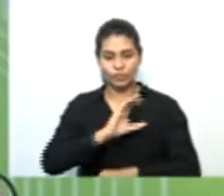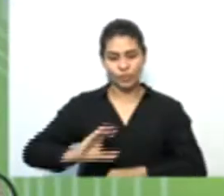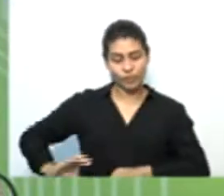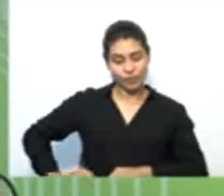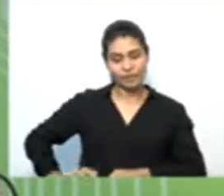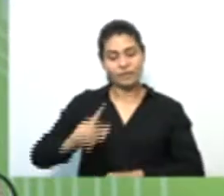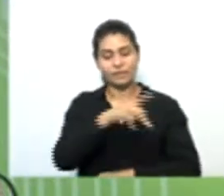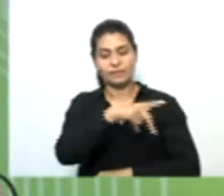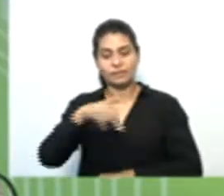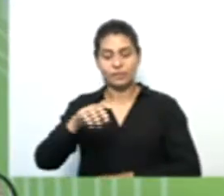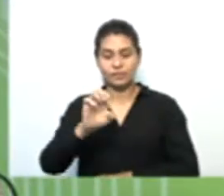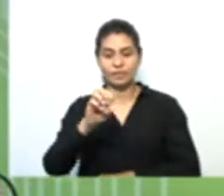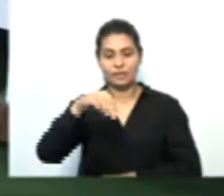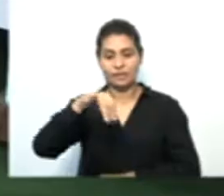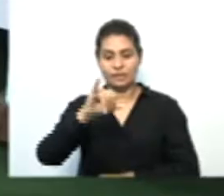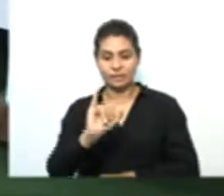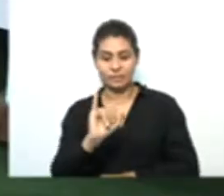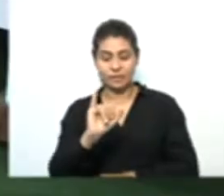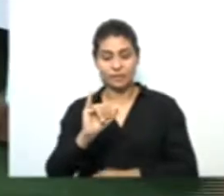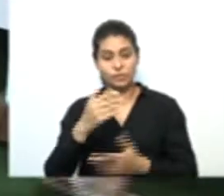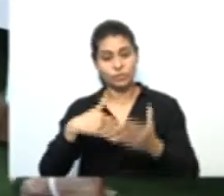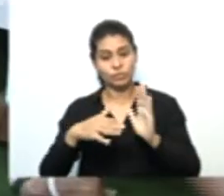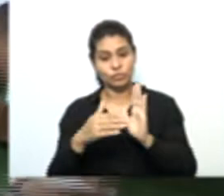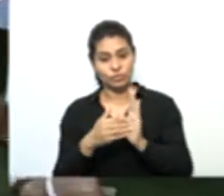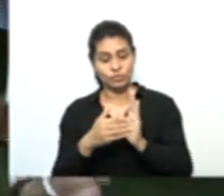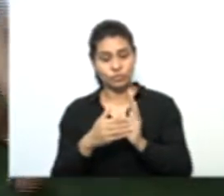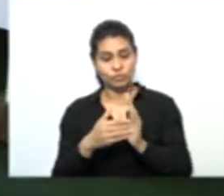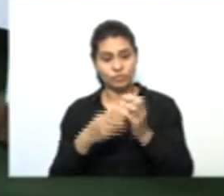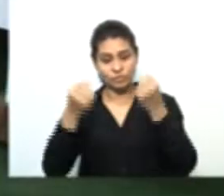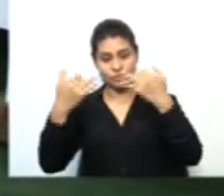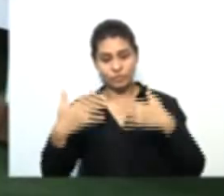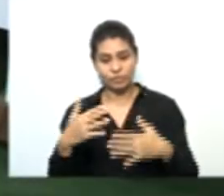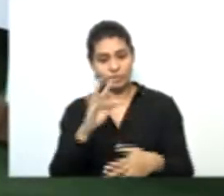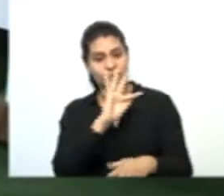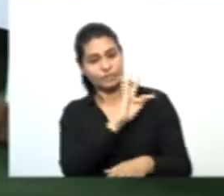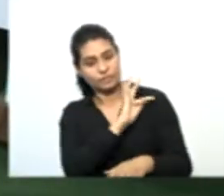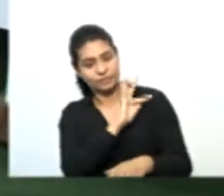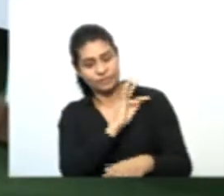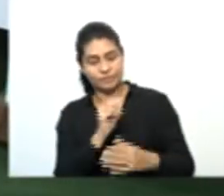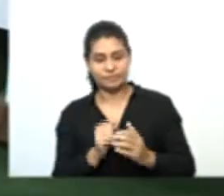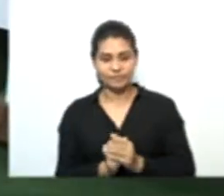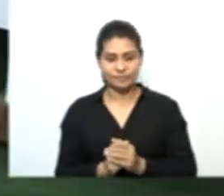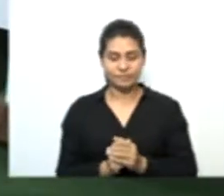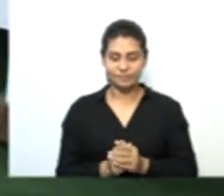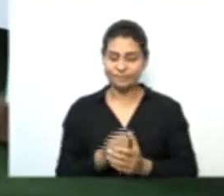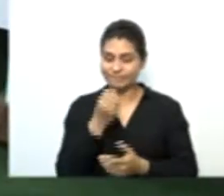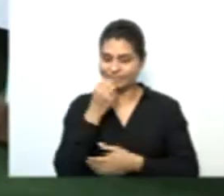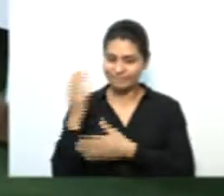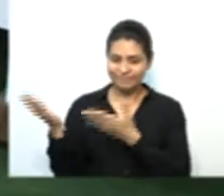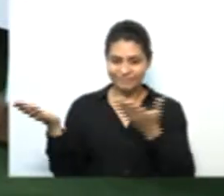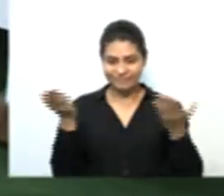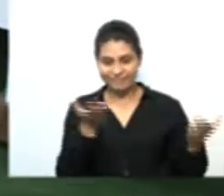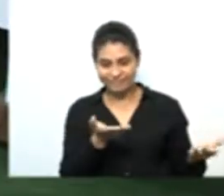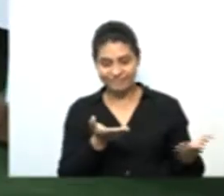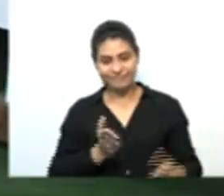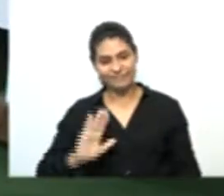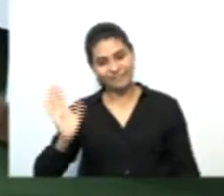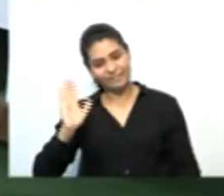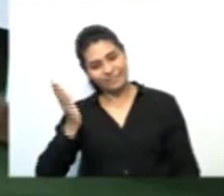a professora Emi. Ela vai trazer um pouco sobre a nossa produção acadêmica aqui. Bem-vinda, professora. Olá,